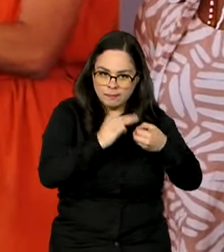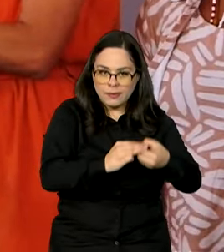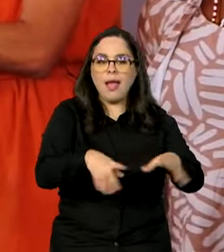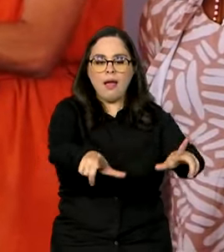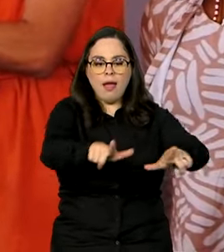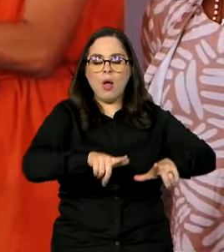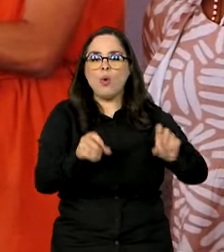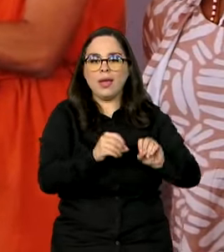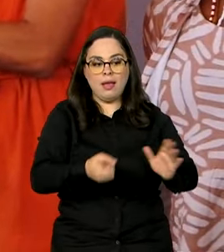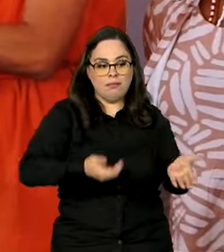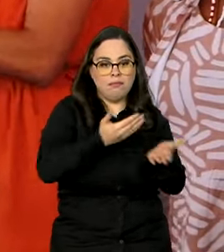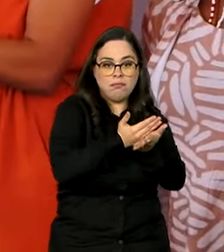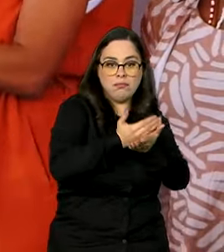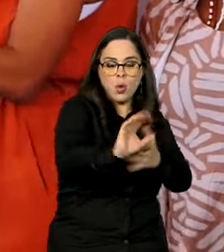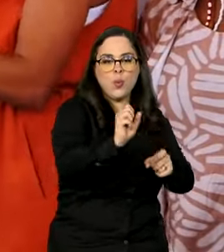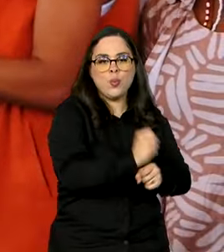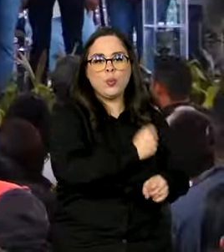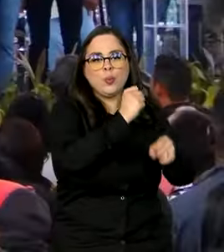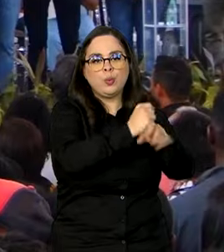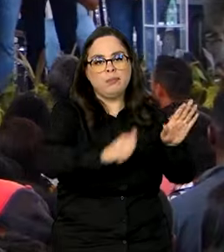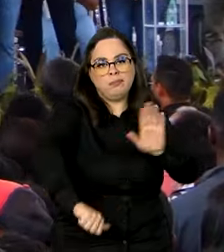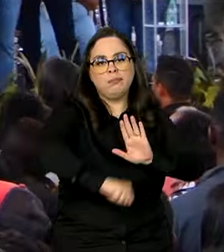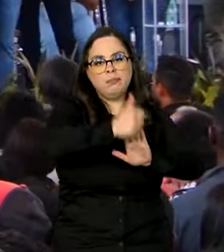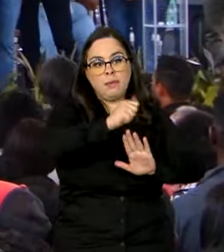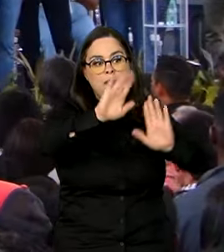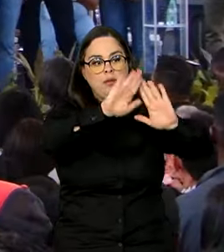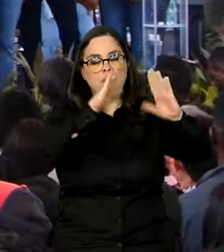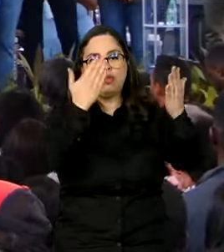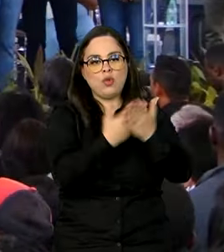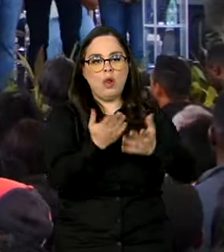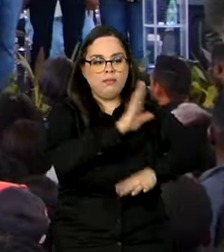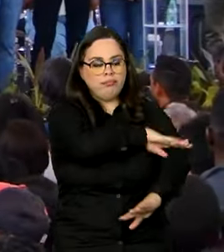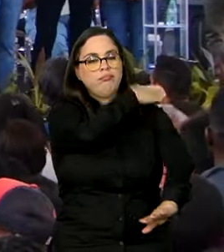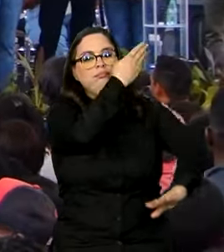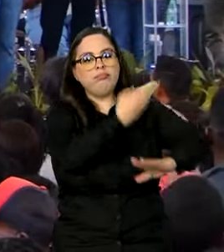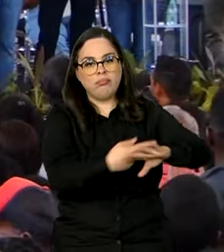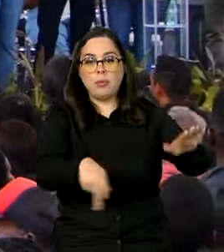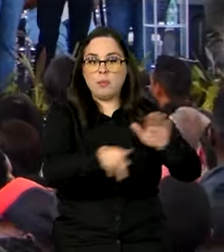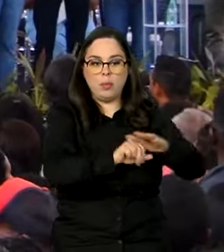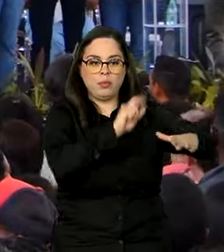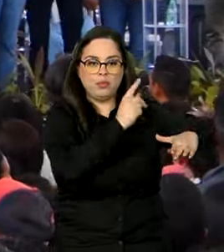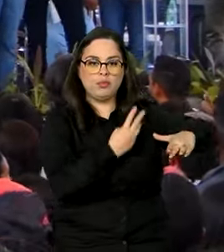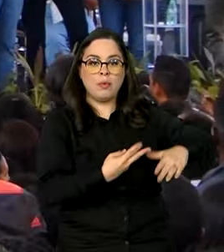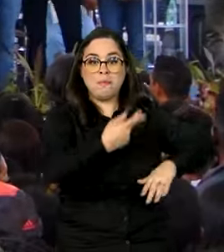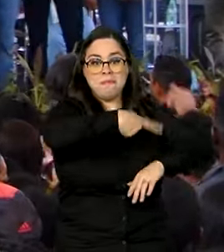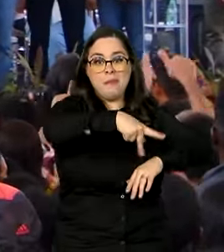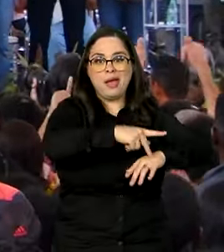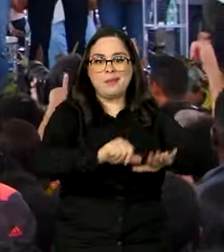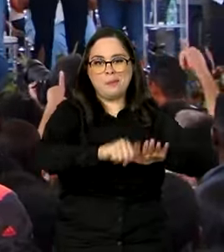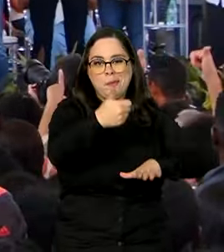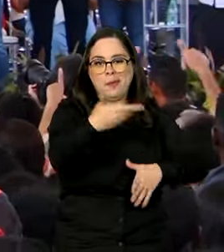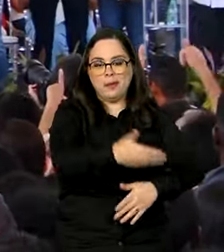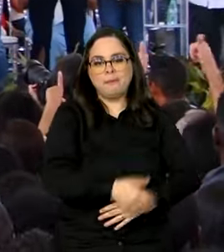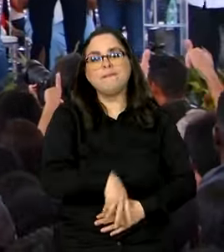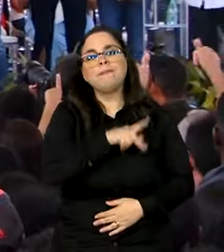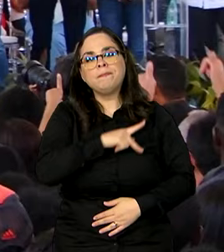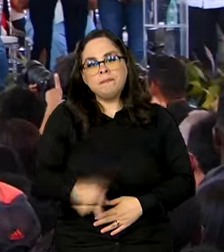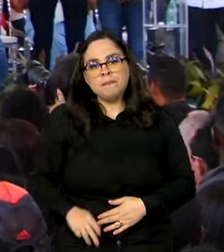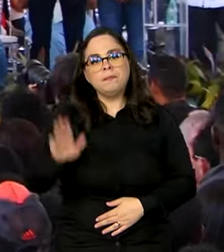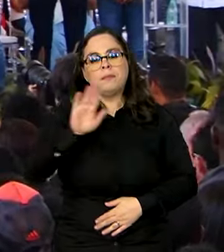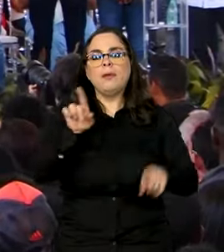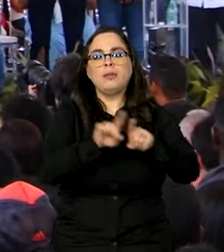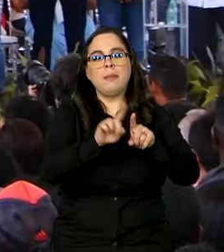ordem de serviço para a construção da primeira escola integral quilombola do país. O presidente Lula também